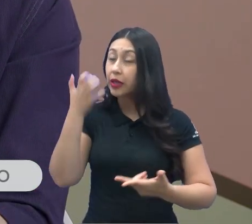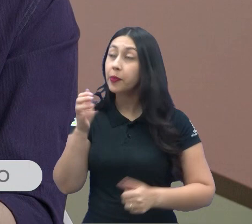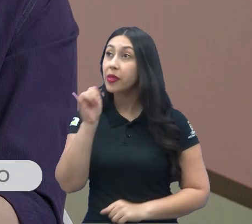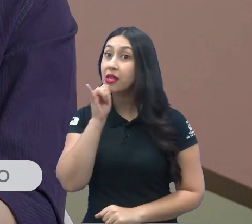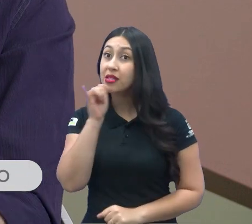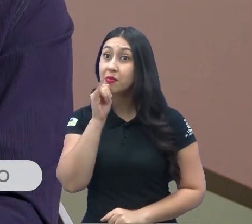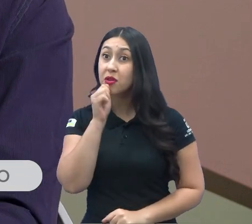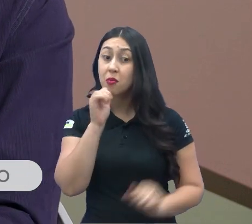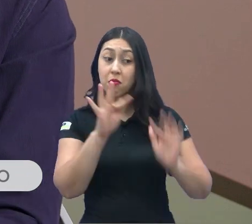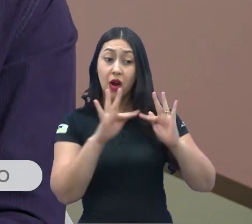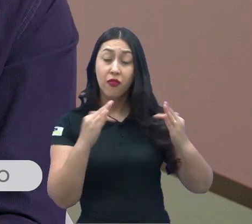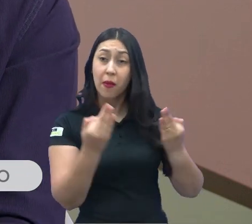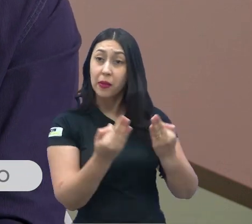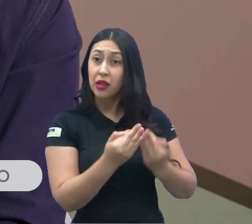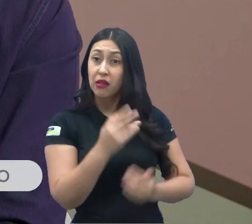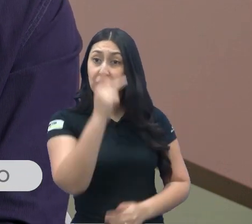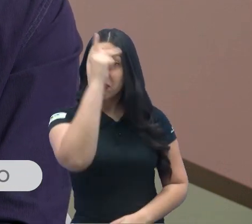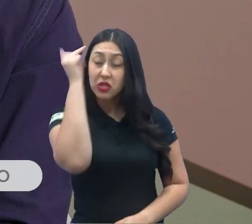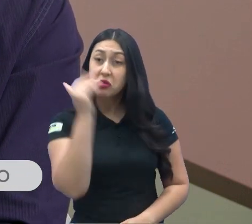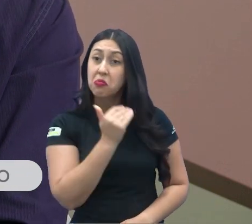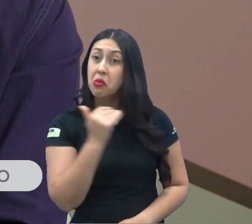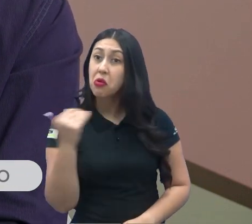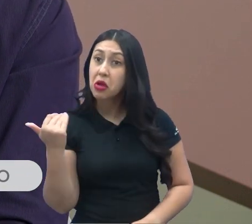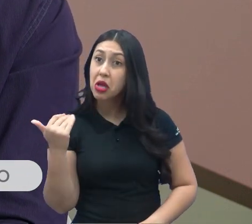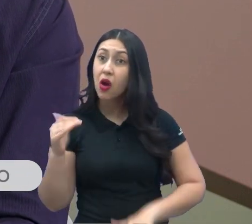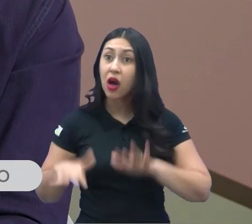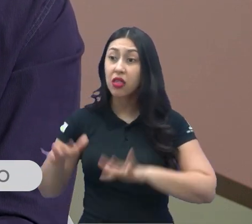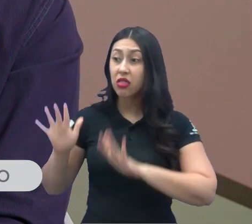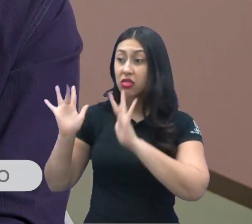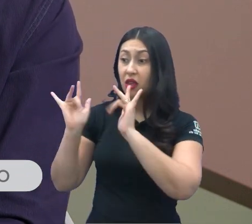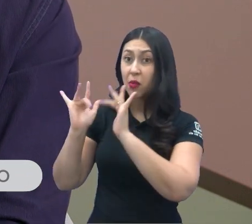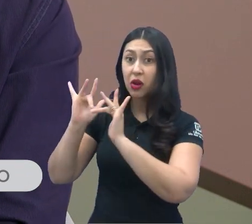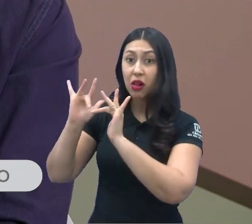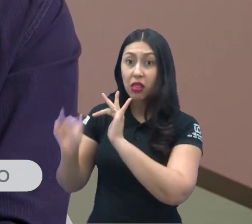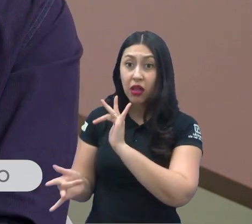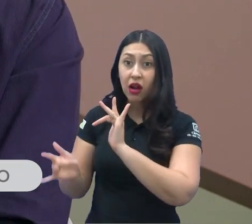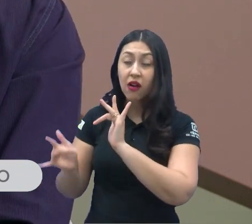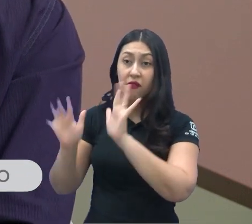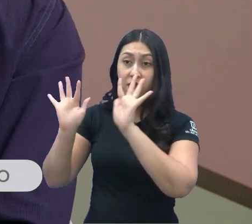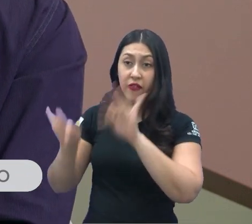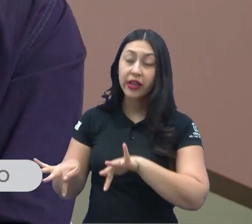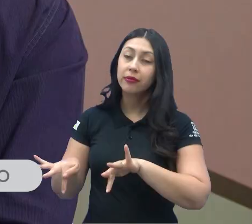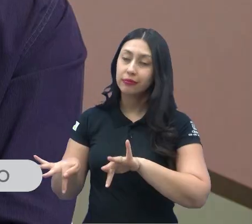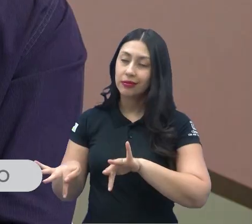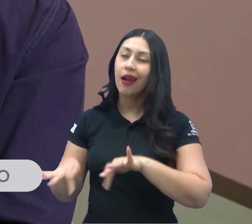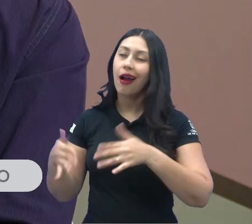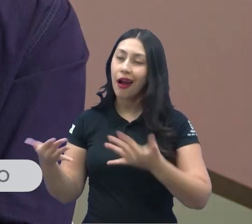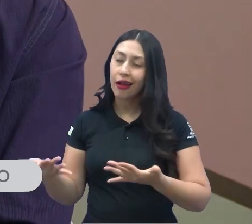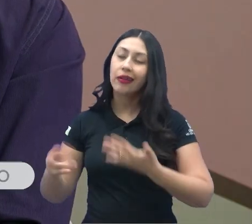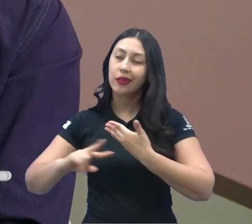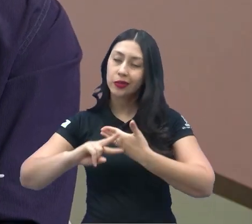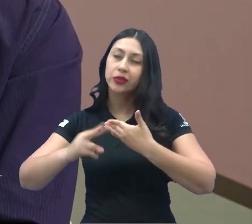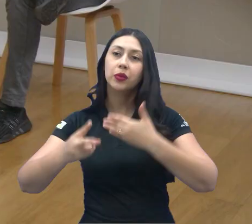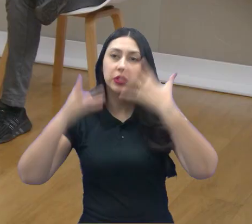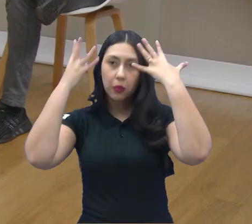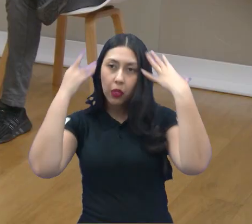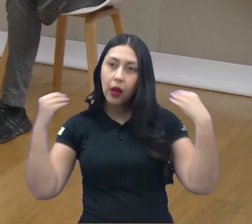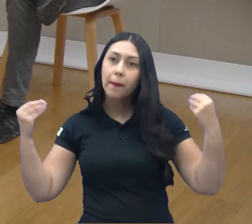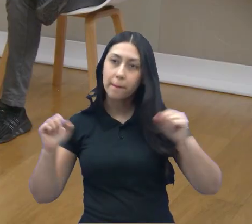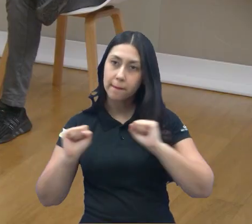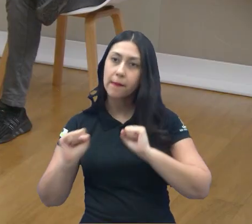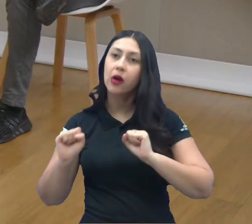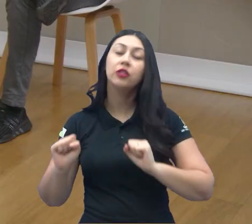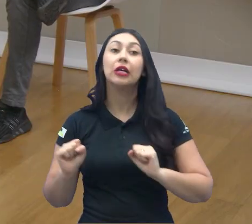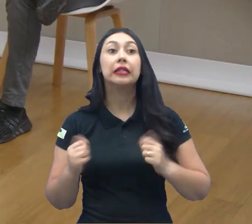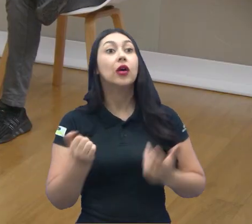algo muito sério no relacionamento, aí sim pode mexer com o cabelo e gerar uma queda muito acentuada, tá? Muito grande, que aí sim é decorrente do estresse. É um estresse extremo,